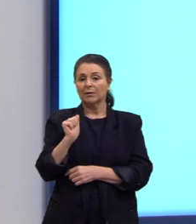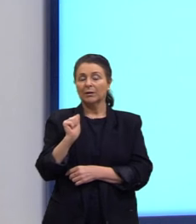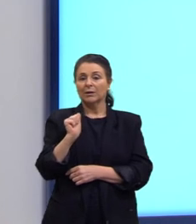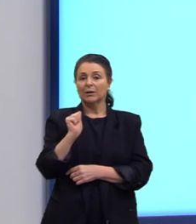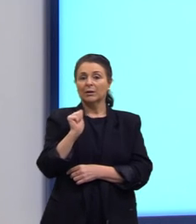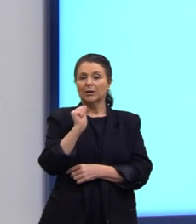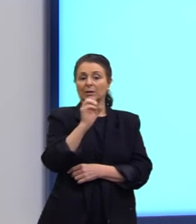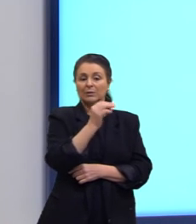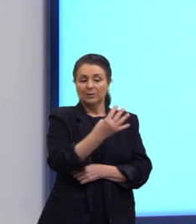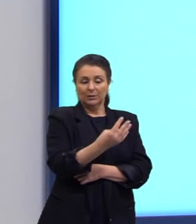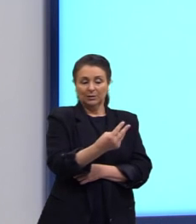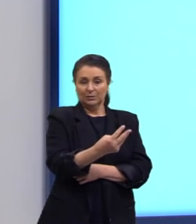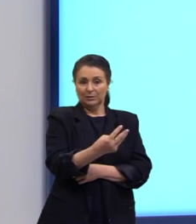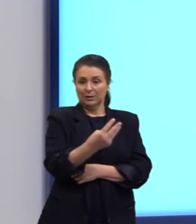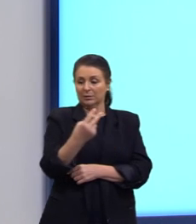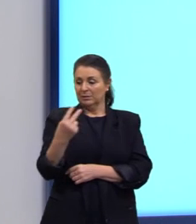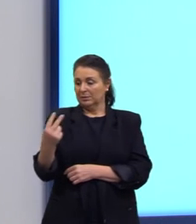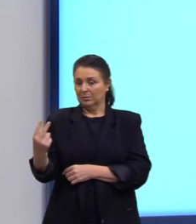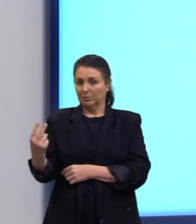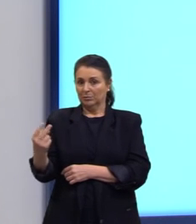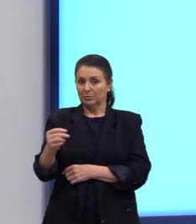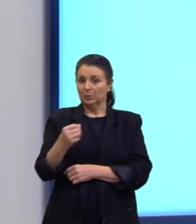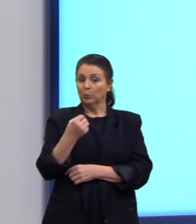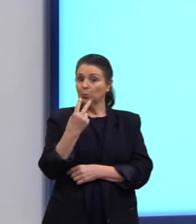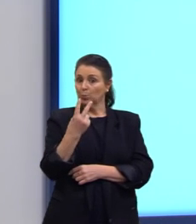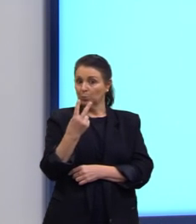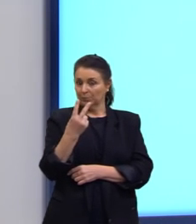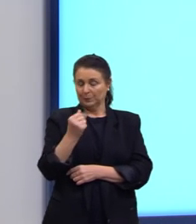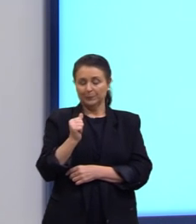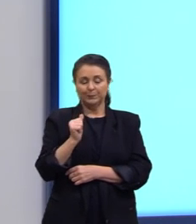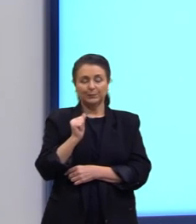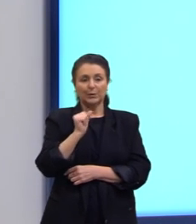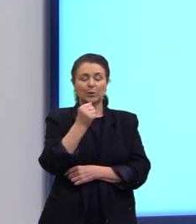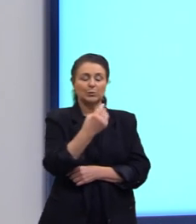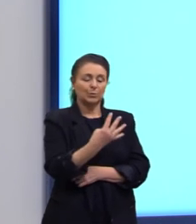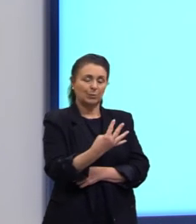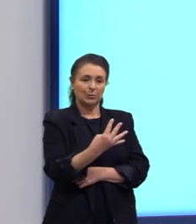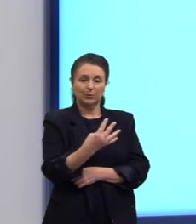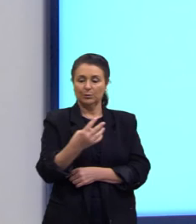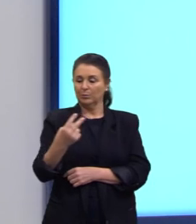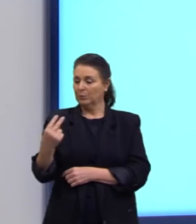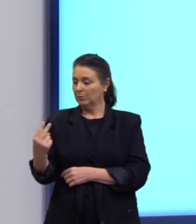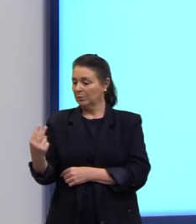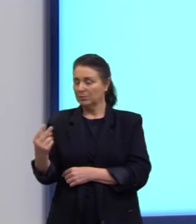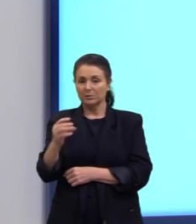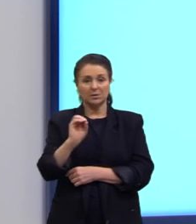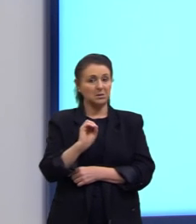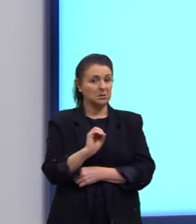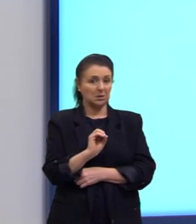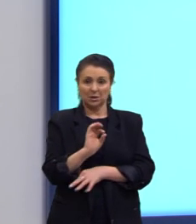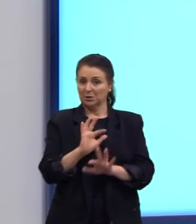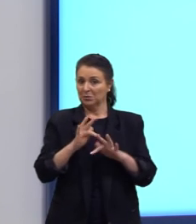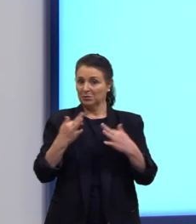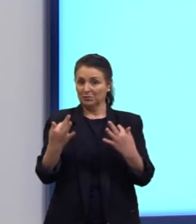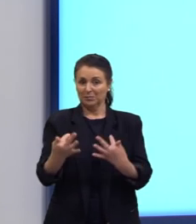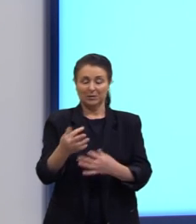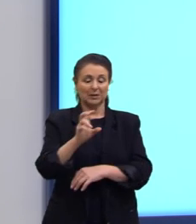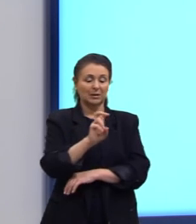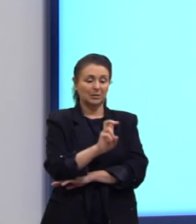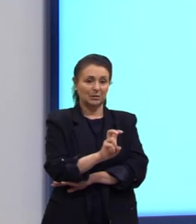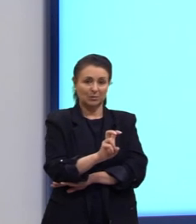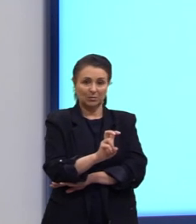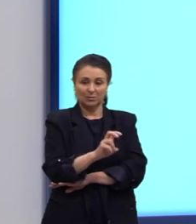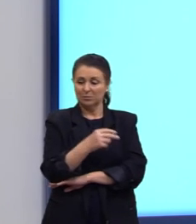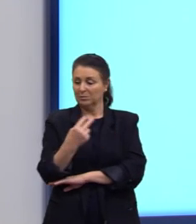de três para dois foram duas famílias de quatro para dois foram zero e de cinco para